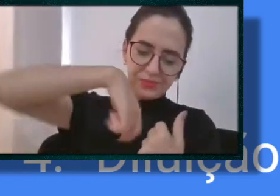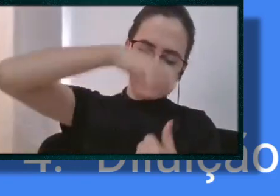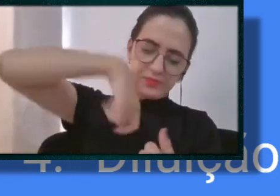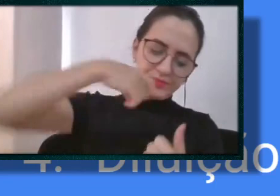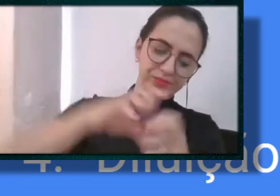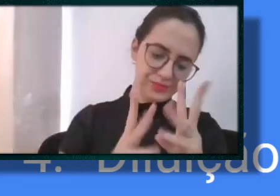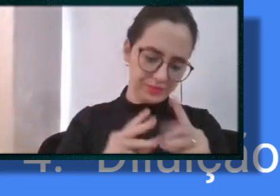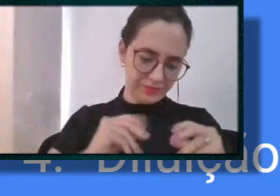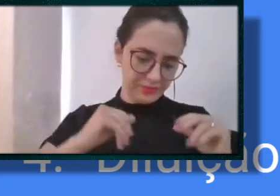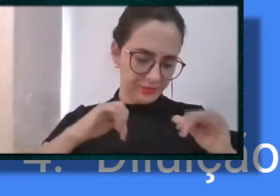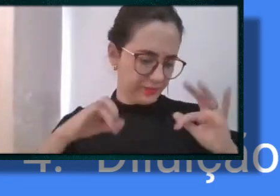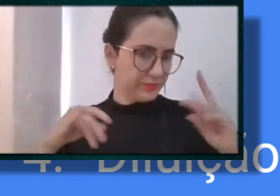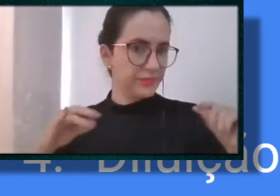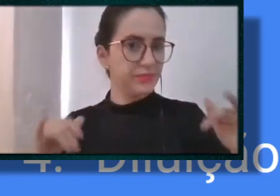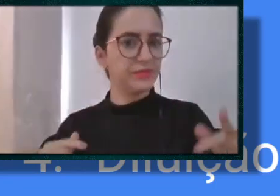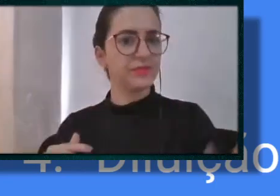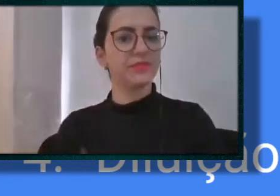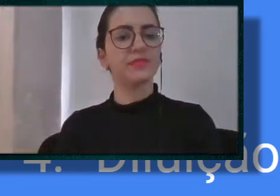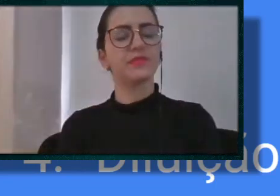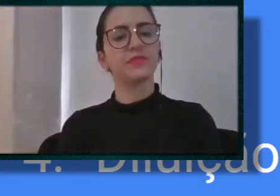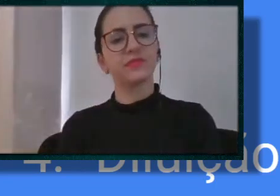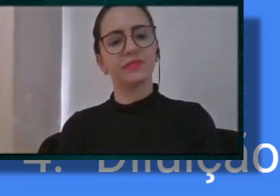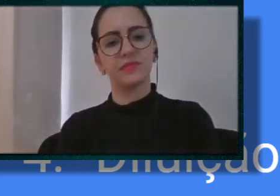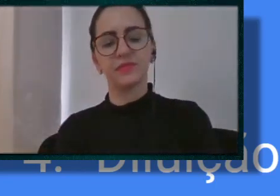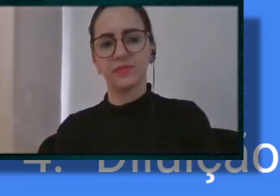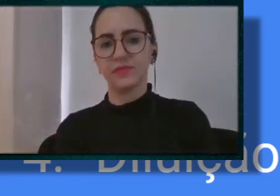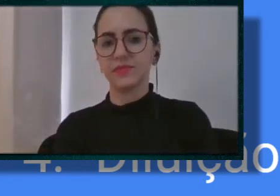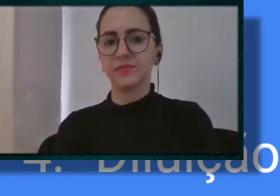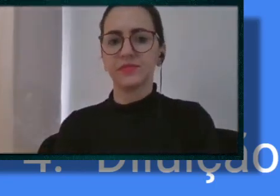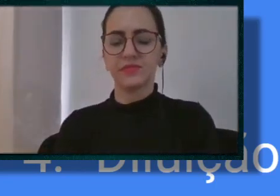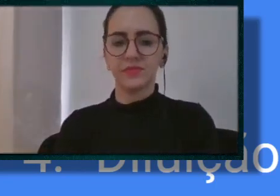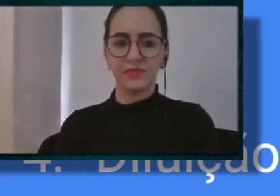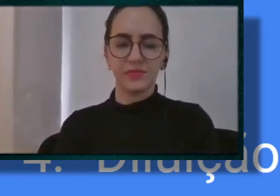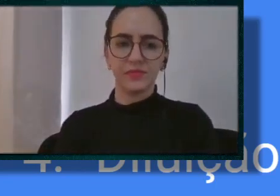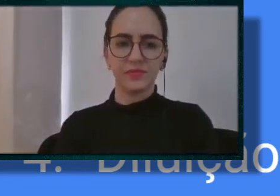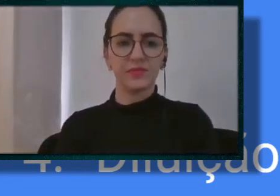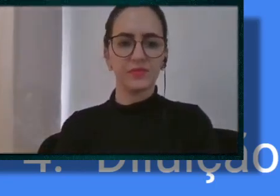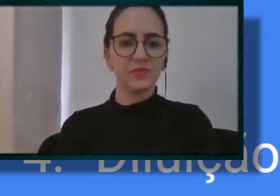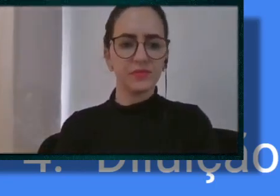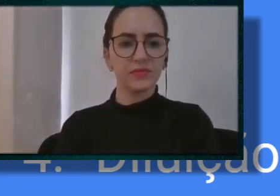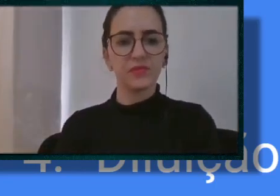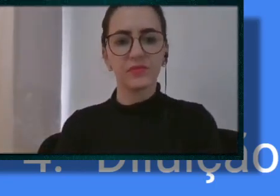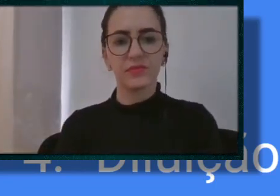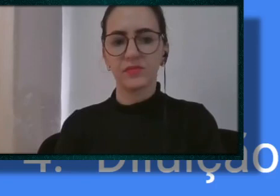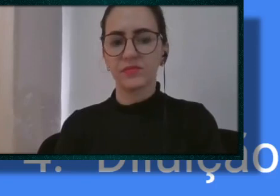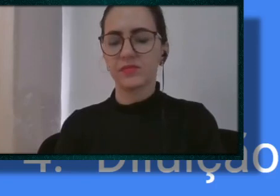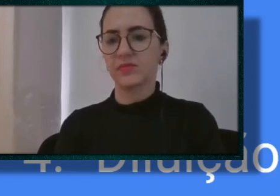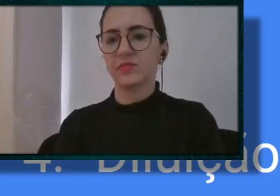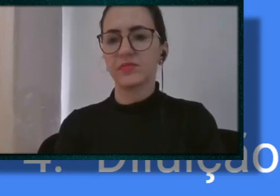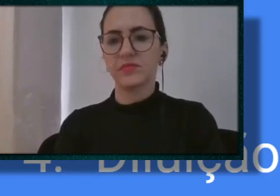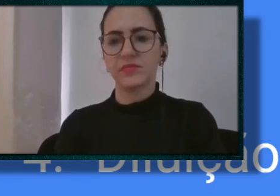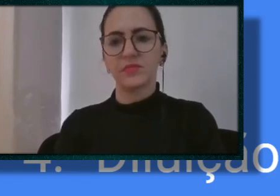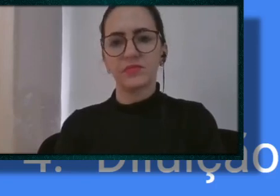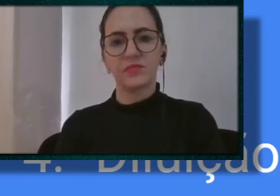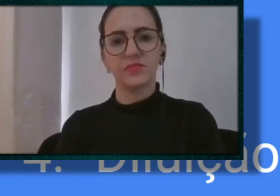Como eu aumento a quantidade de solvente, eu vou acabar diluindo os 2. Então, quando eu faço mistura de 2 soluções de